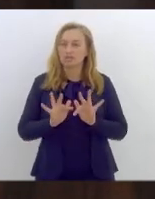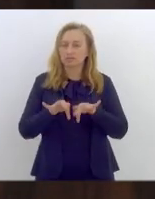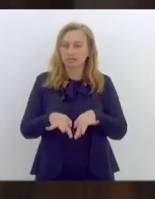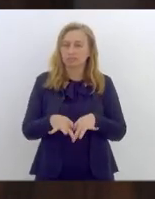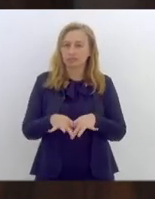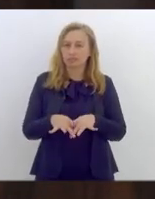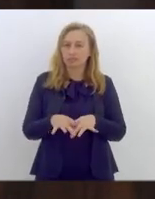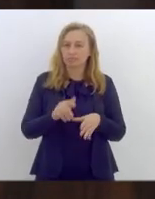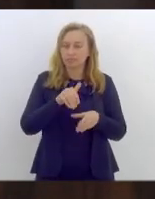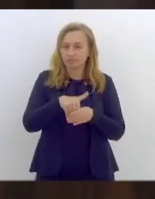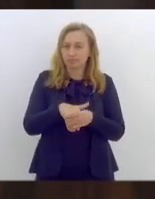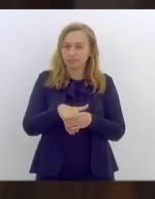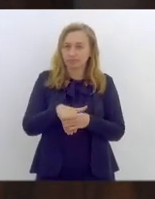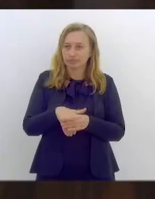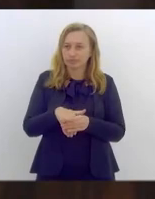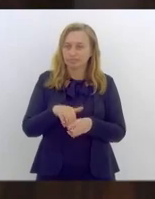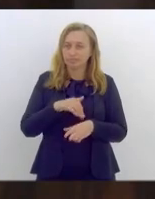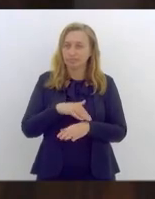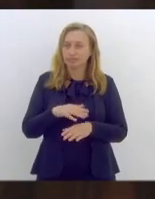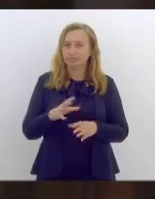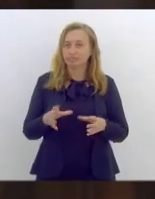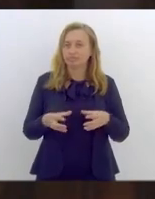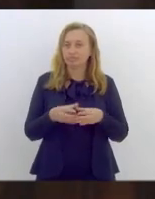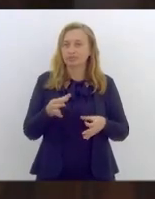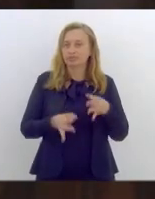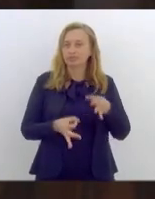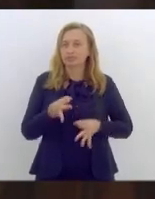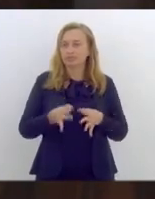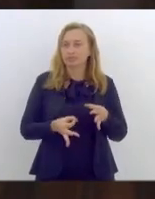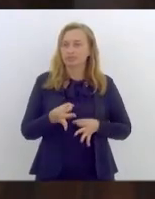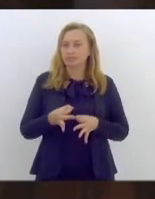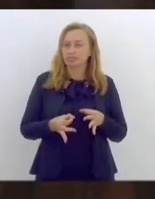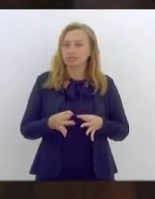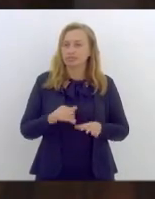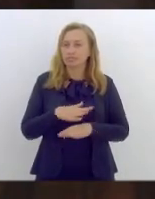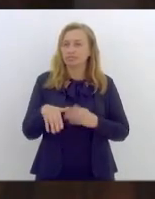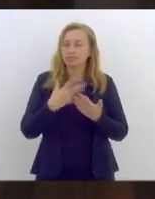da discussão em votação parecida comissão de condição justiça